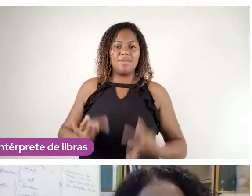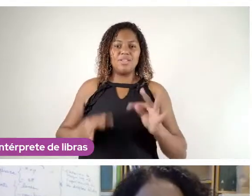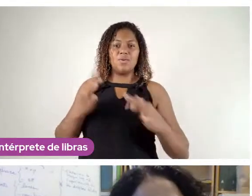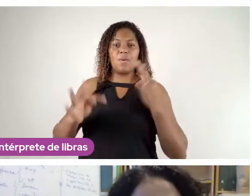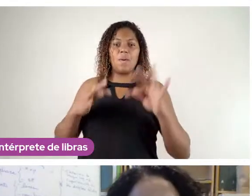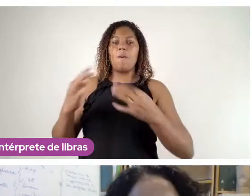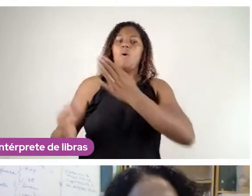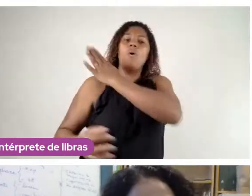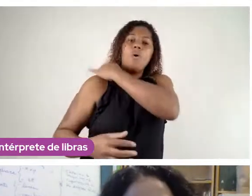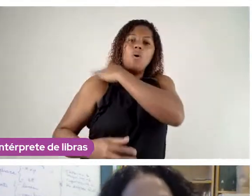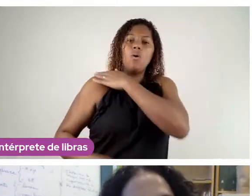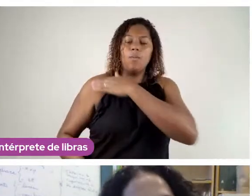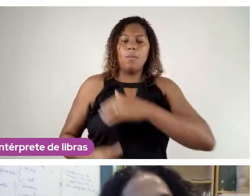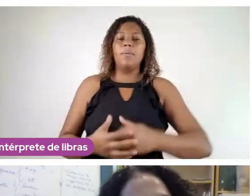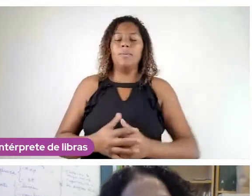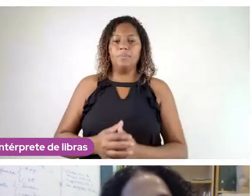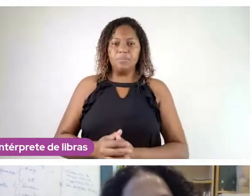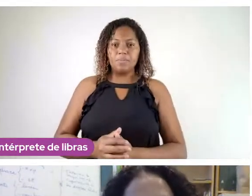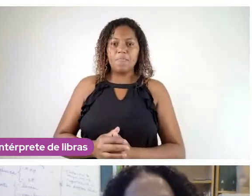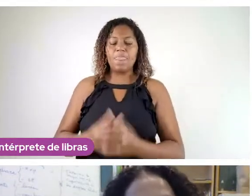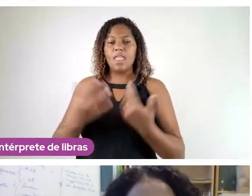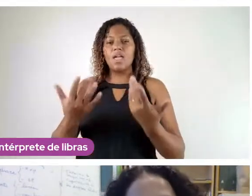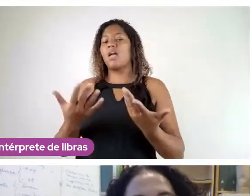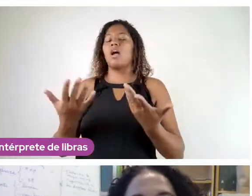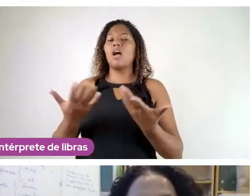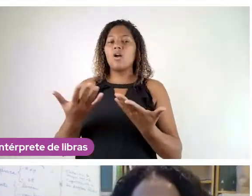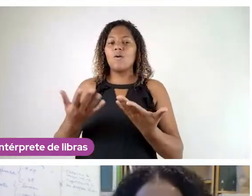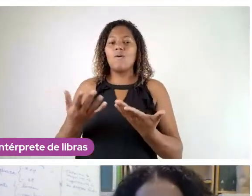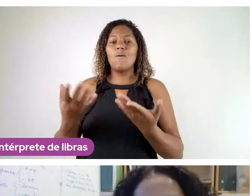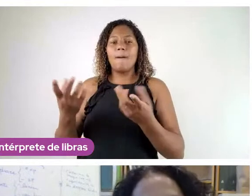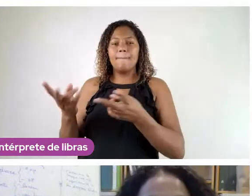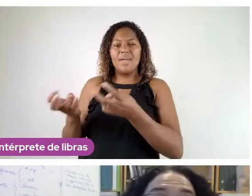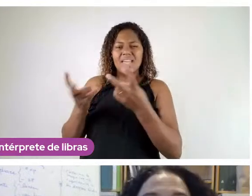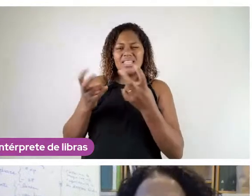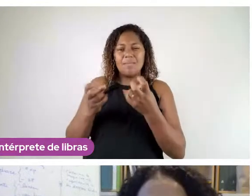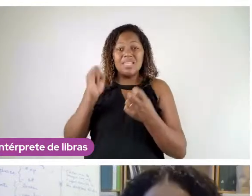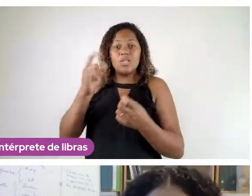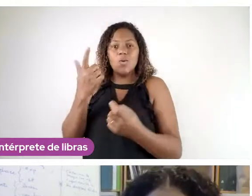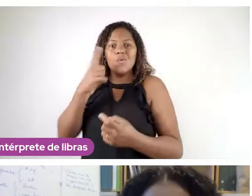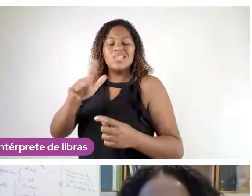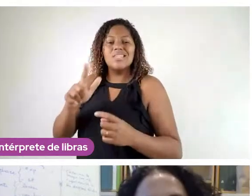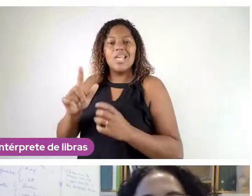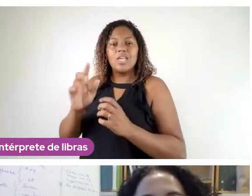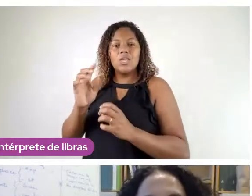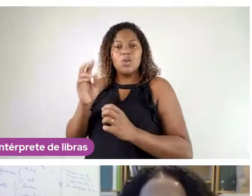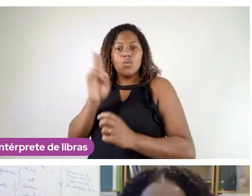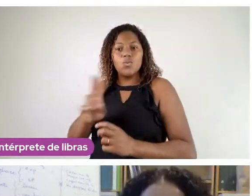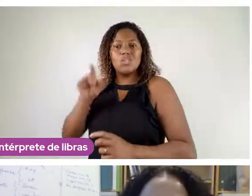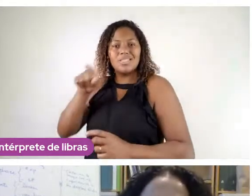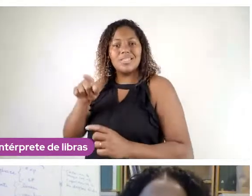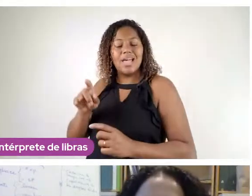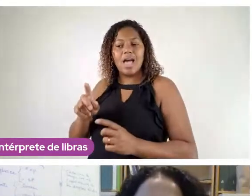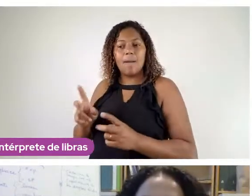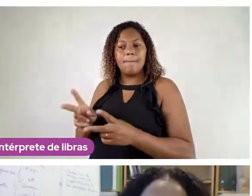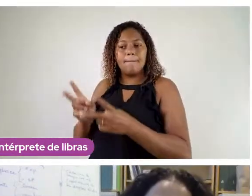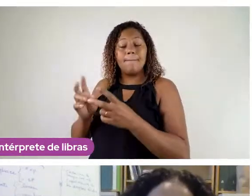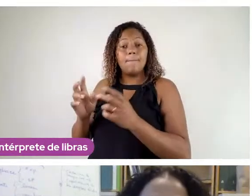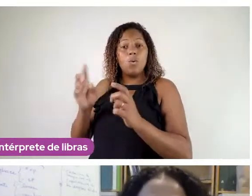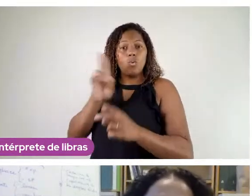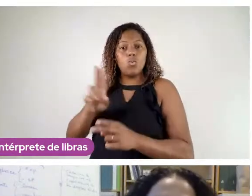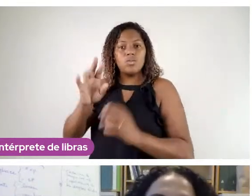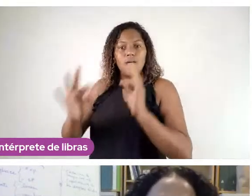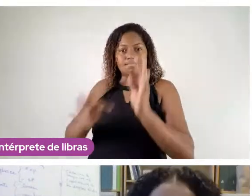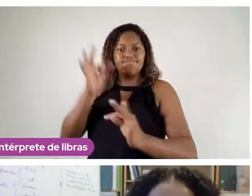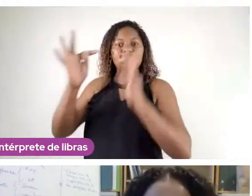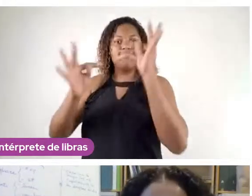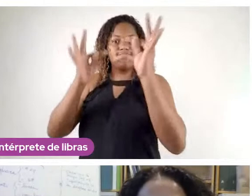tem uma companhia aqui agora que quer ver se consegue usar essa antitoxina para ver se isso pode ser